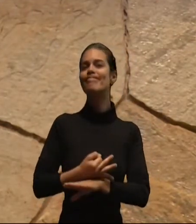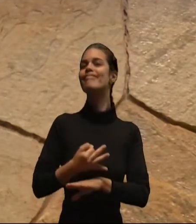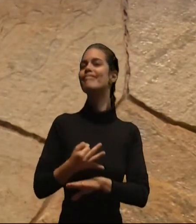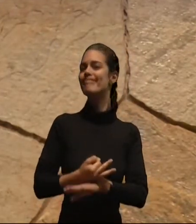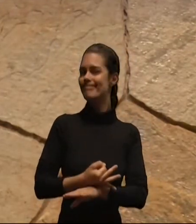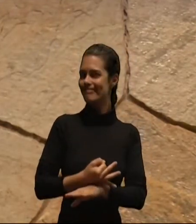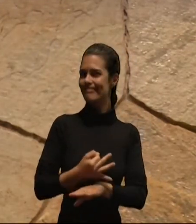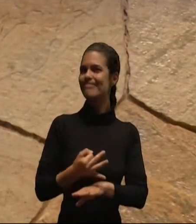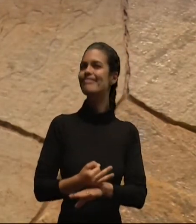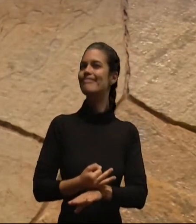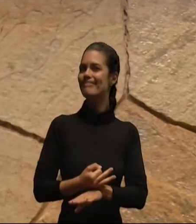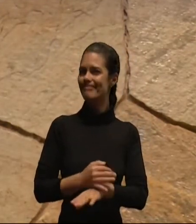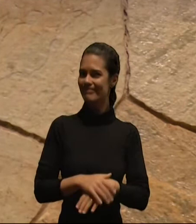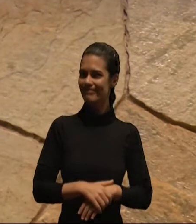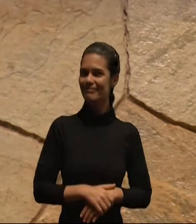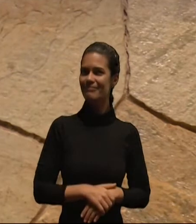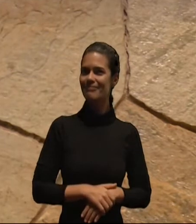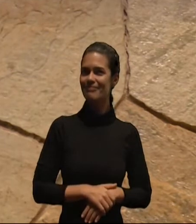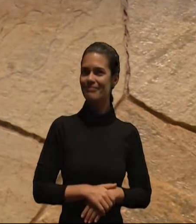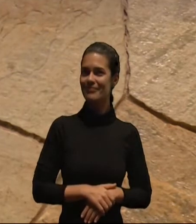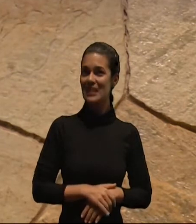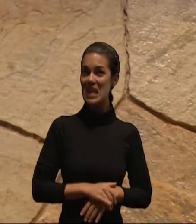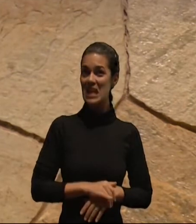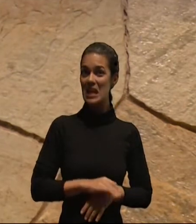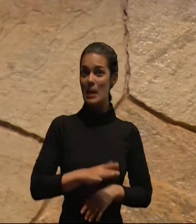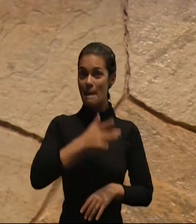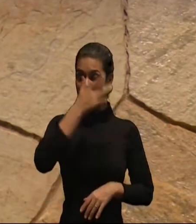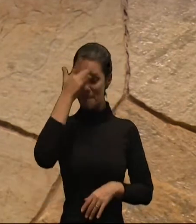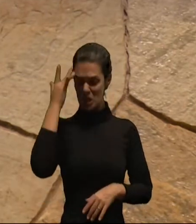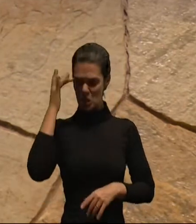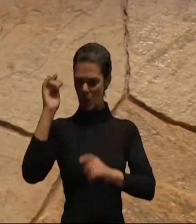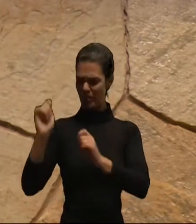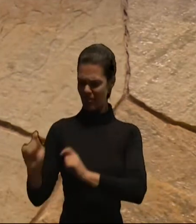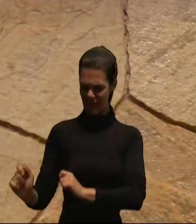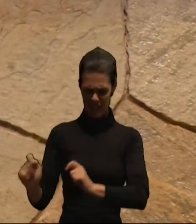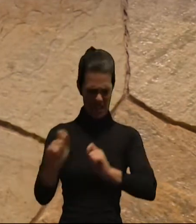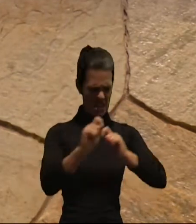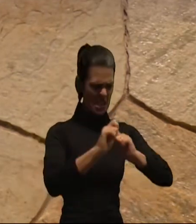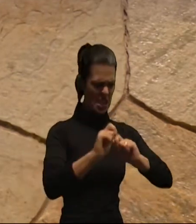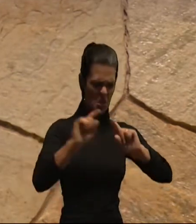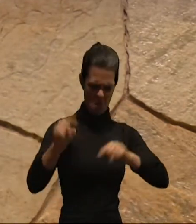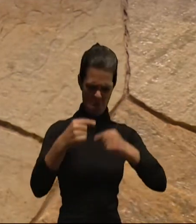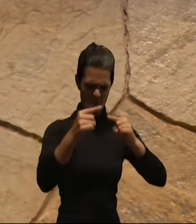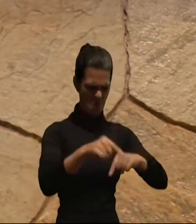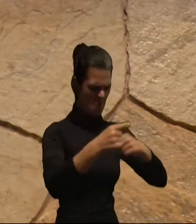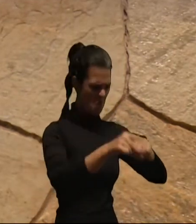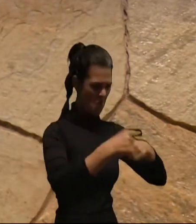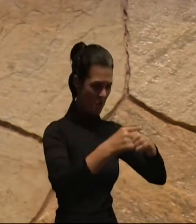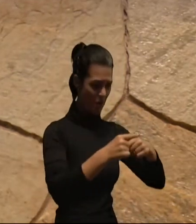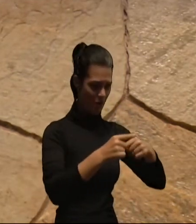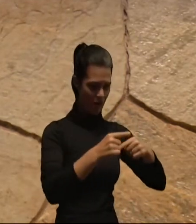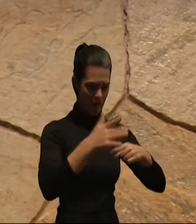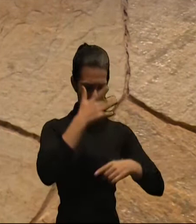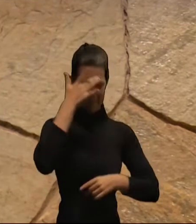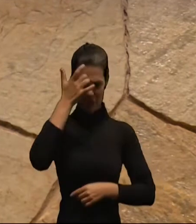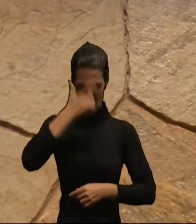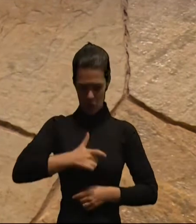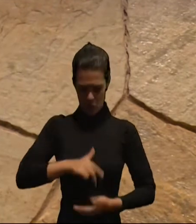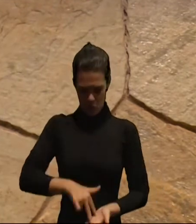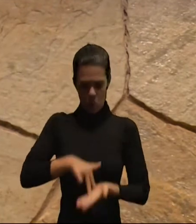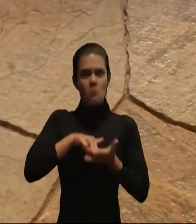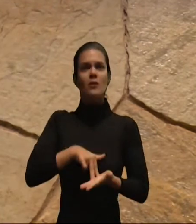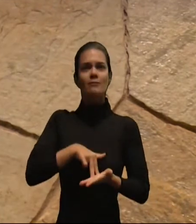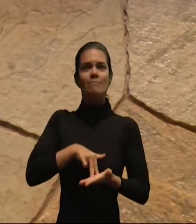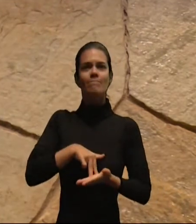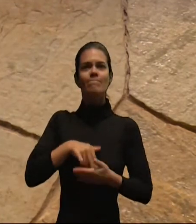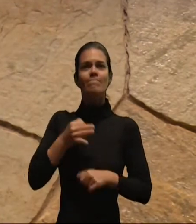Feliz a igreja, feliz o servo, feliz o crente, feliz todo aquele que persevera no Senhor, porque